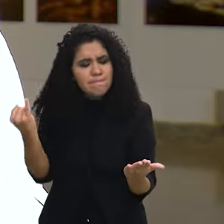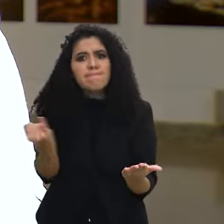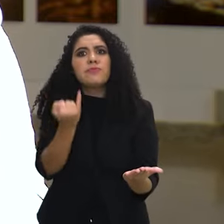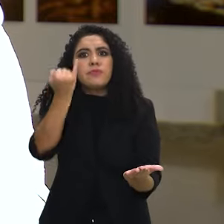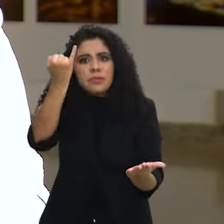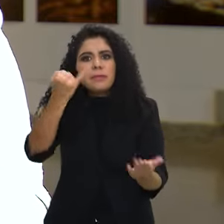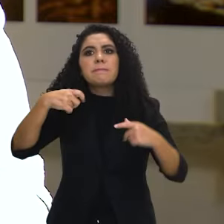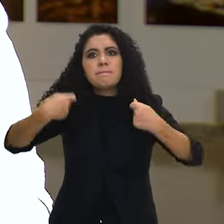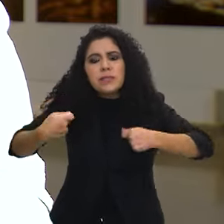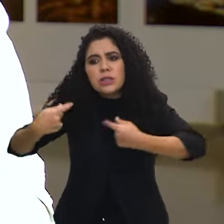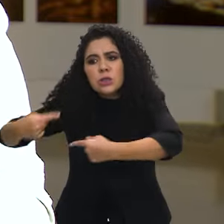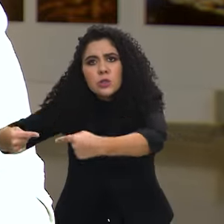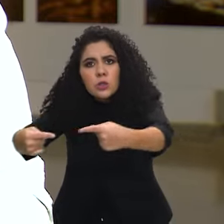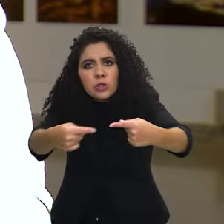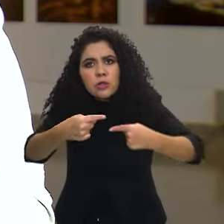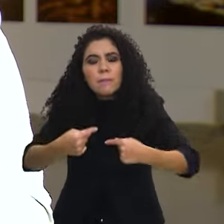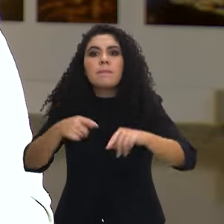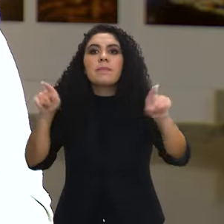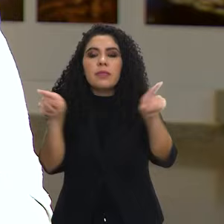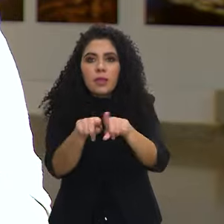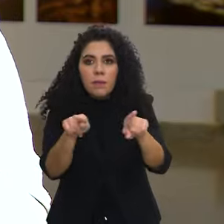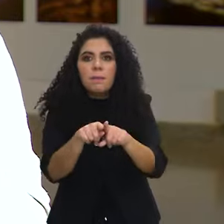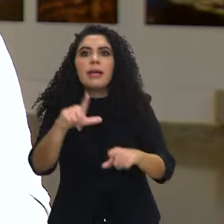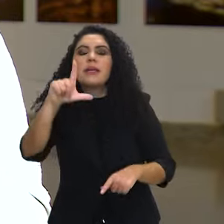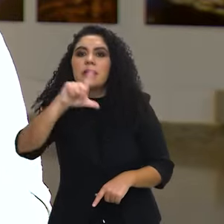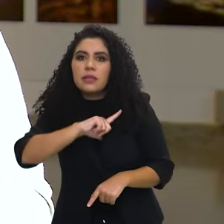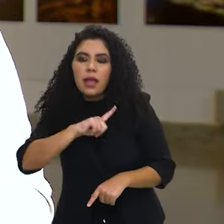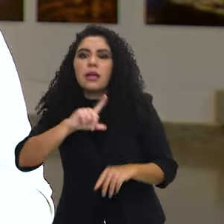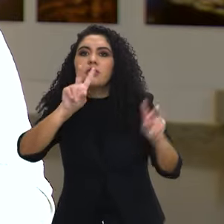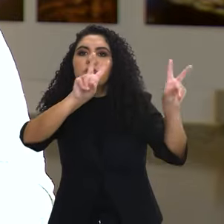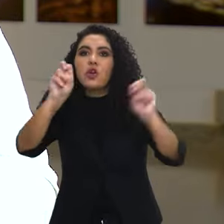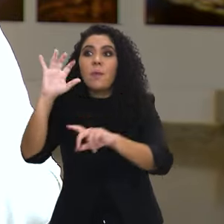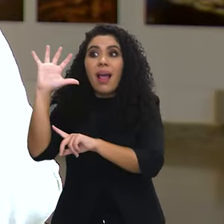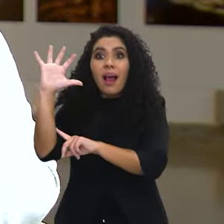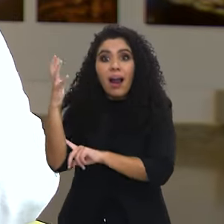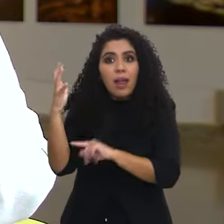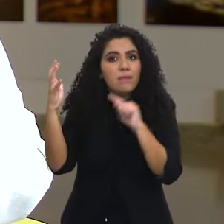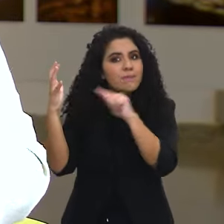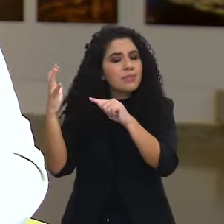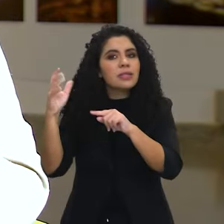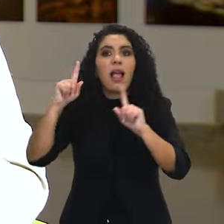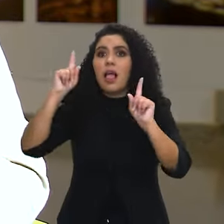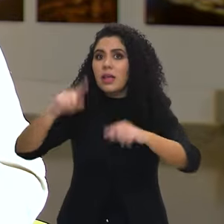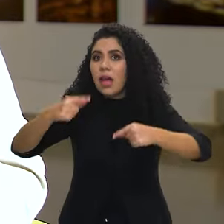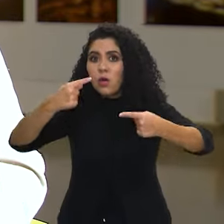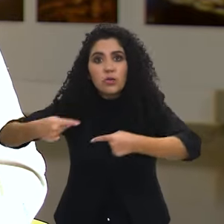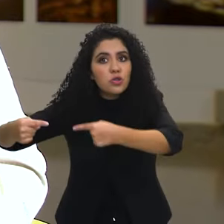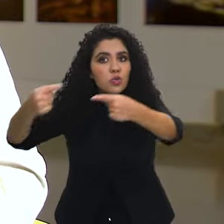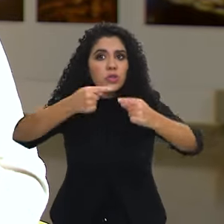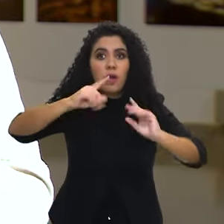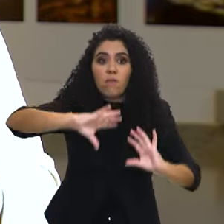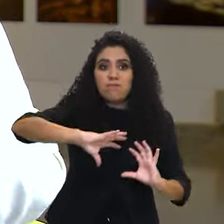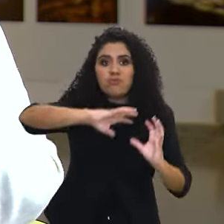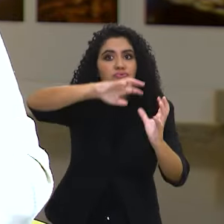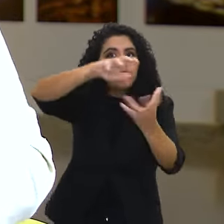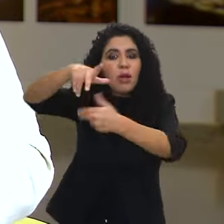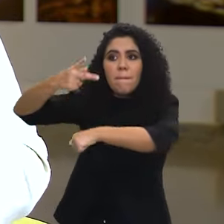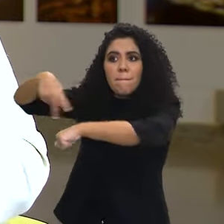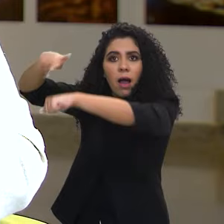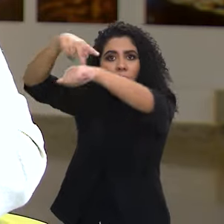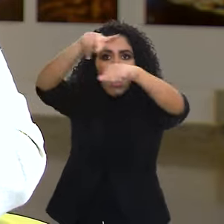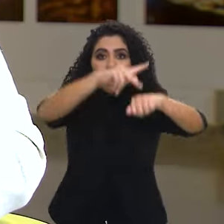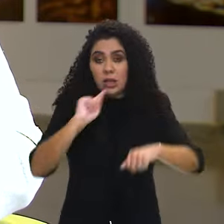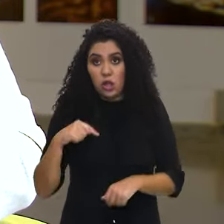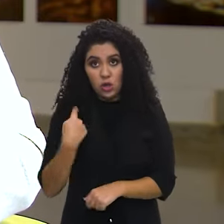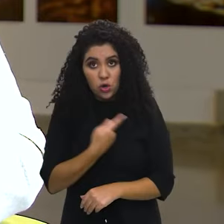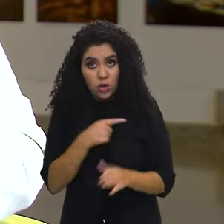discutiu junto com a questão da justiça climática né que é um um debate Internacional e nós do